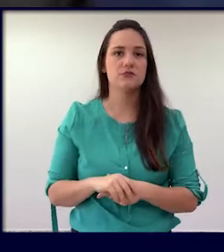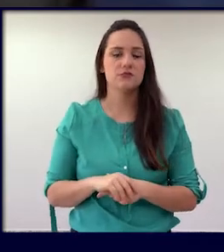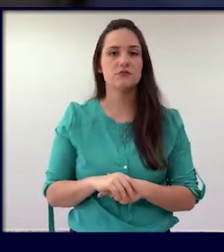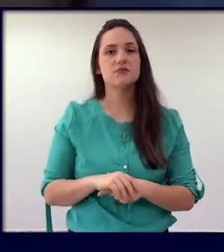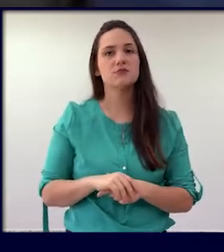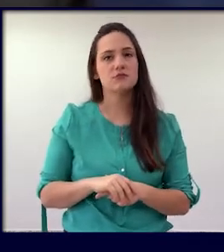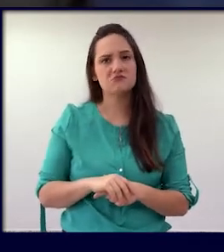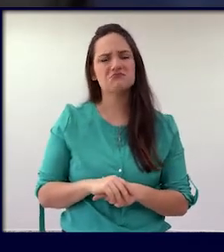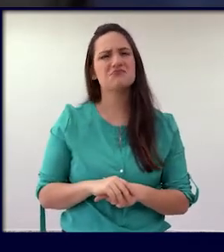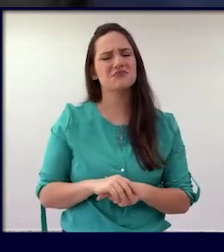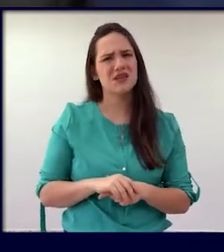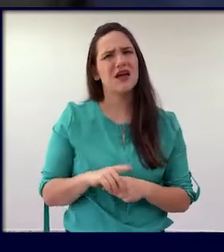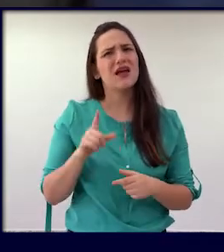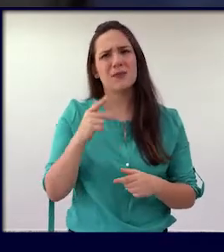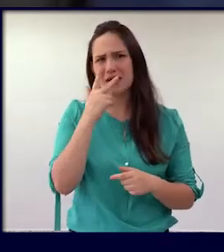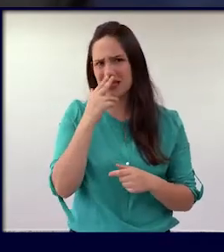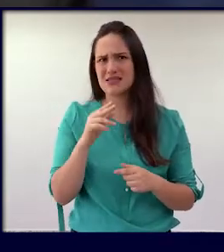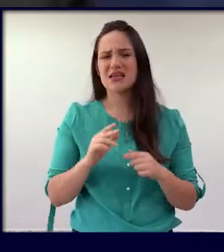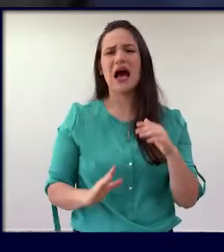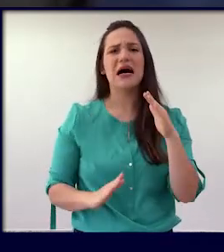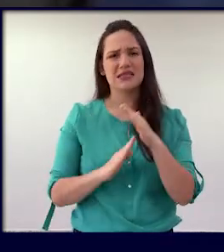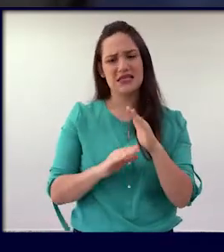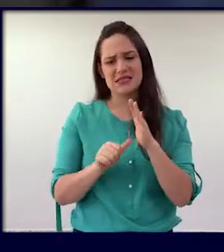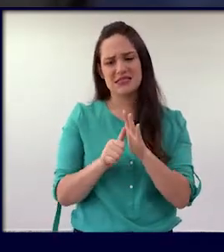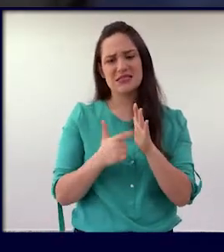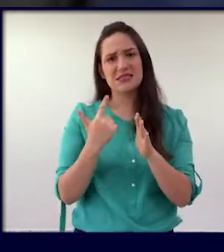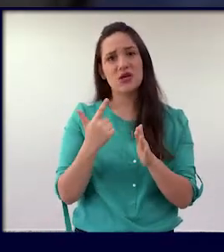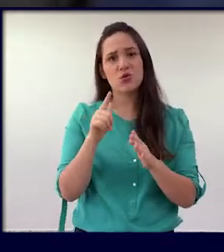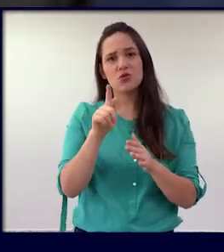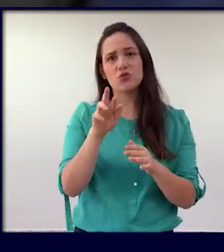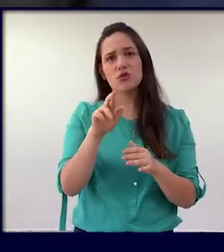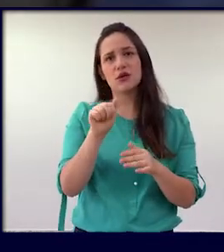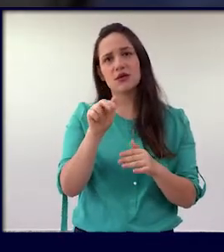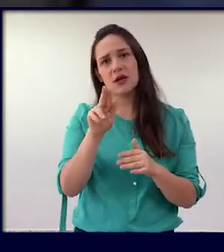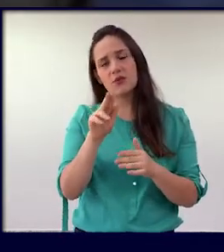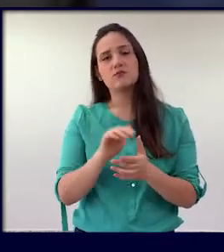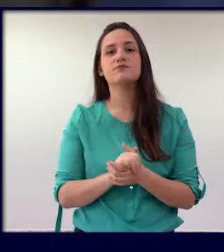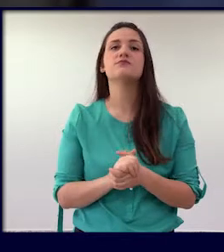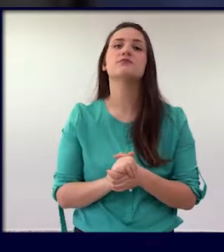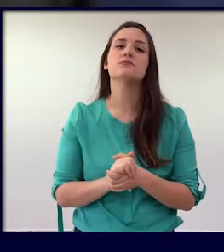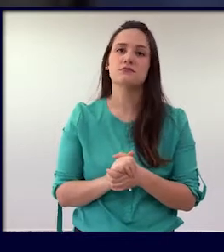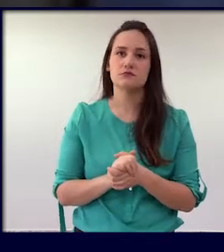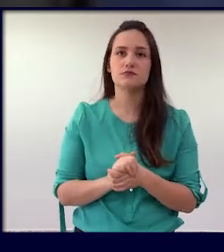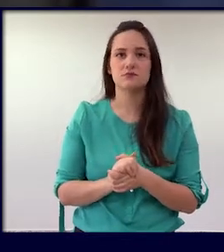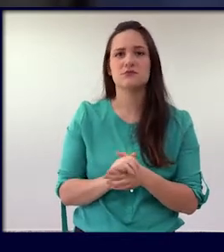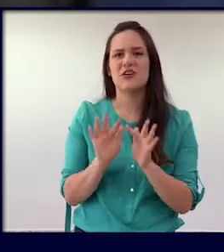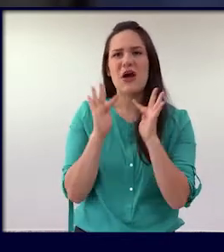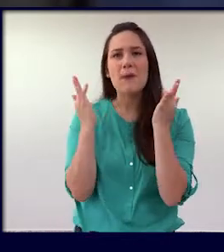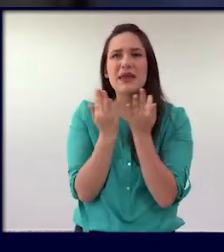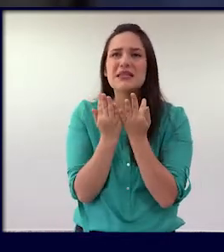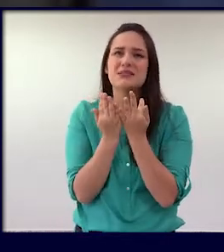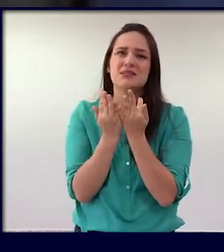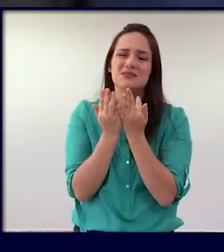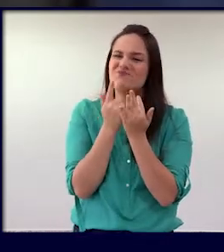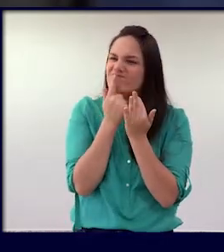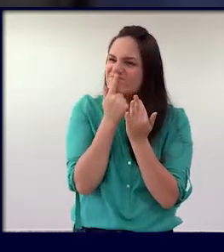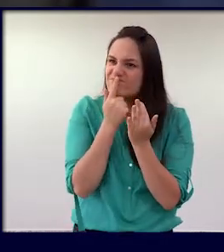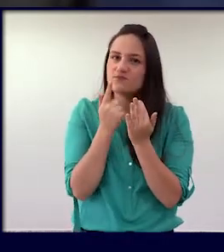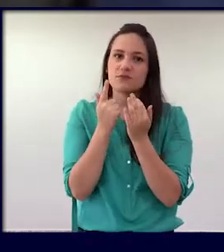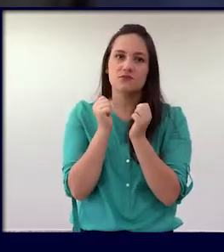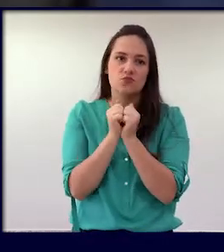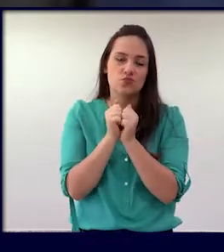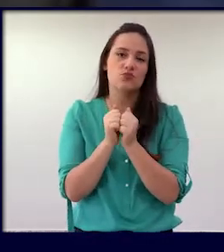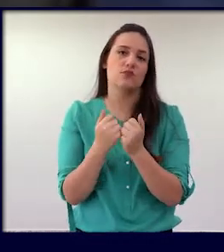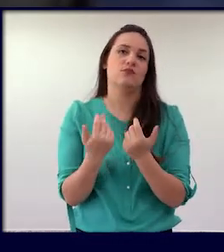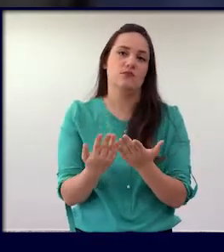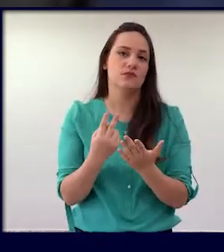Puxa, Alex, agora eu não me recordo. Salvo engano, é até segundo grau, inclusive. Certo. Parentes